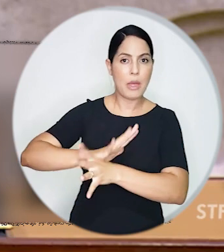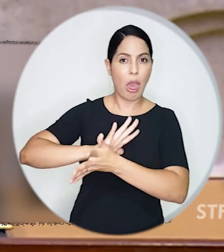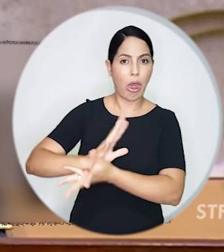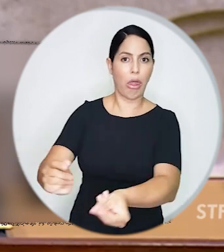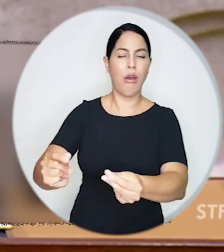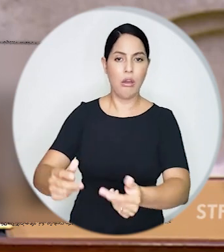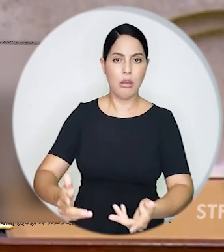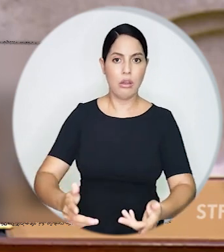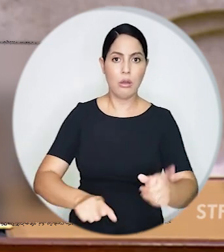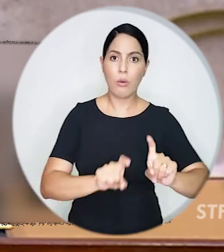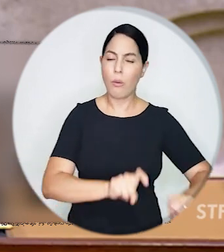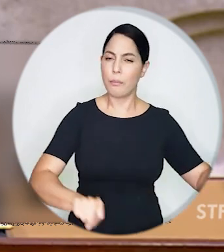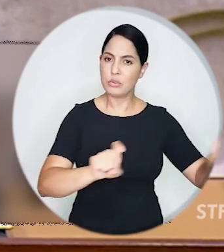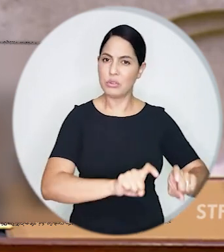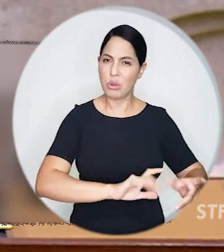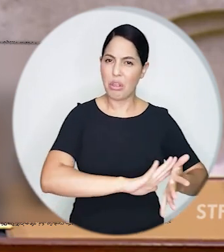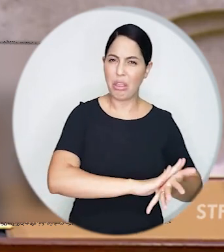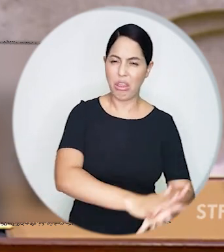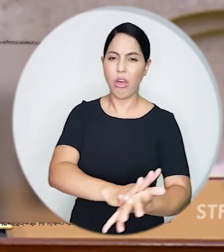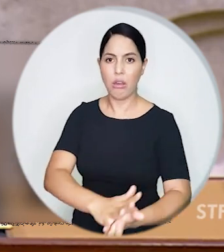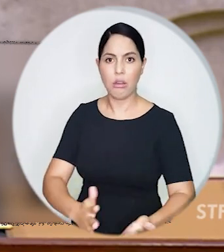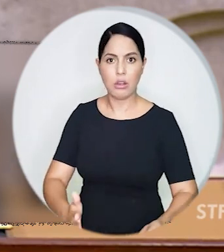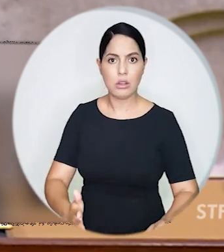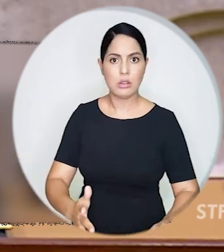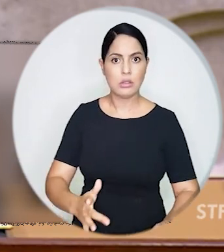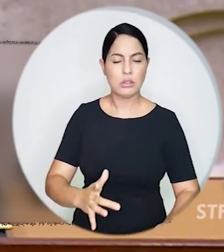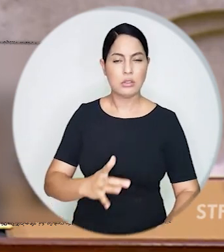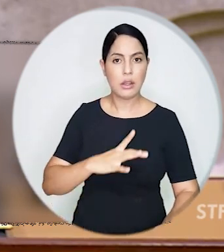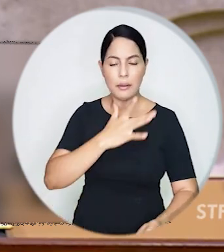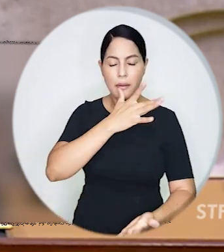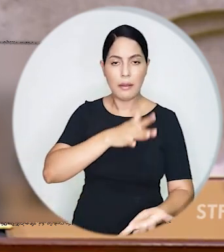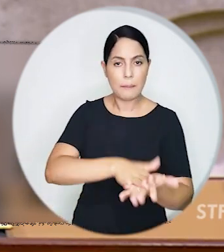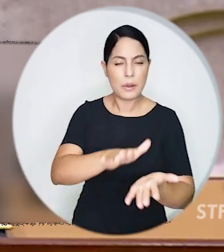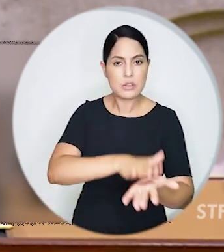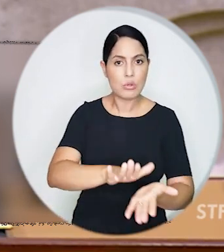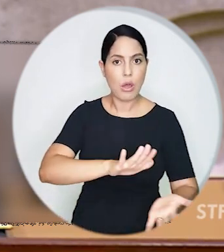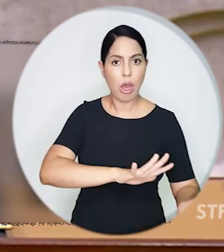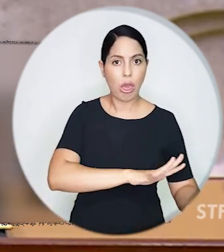câmeras, computadores e impressoras,